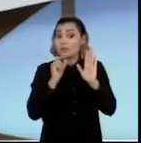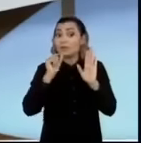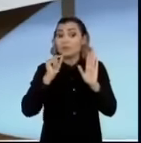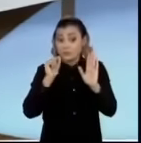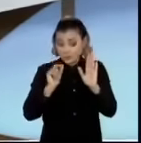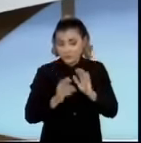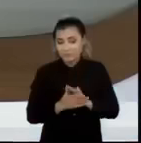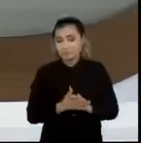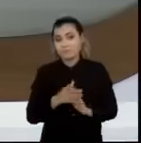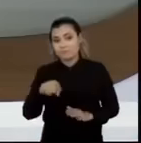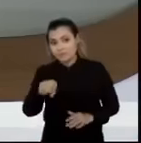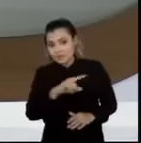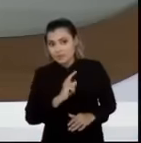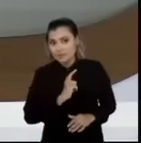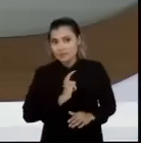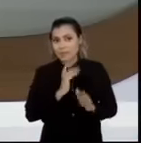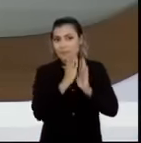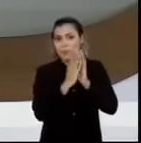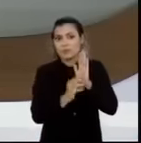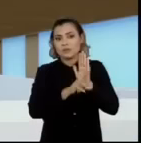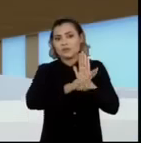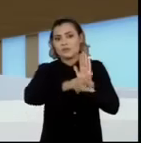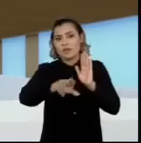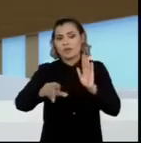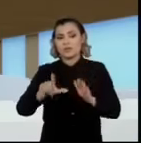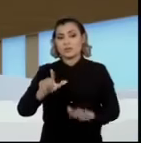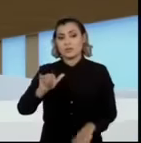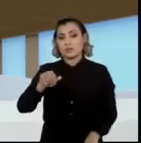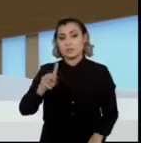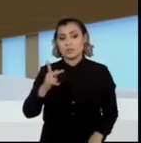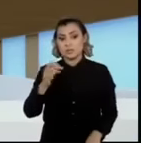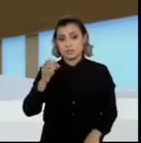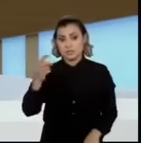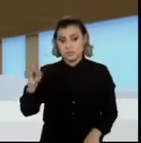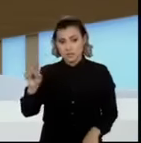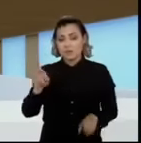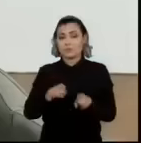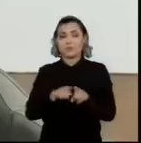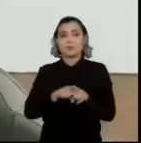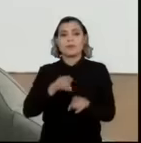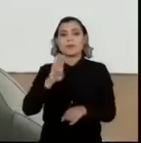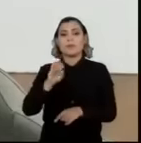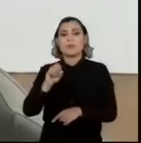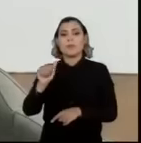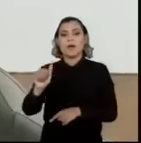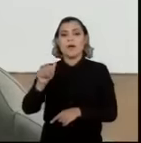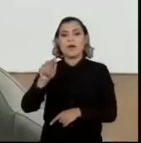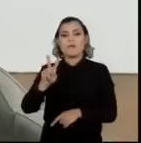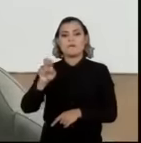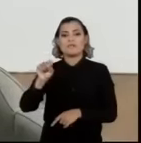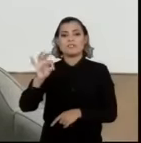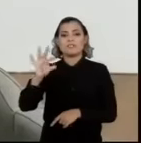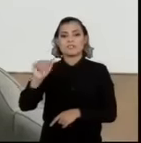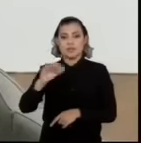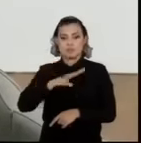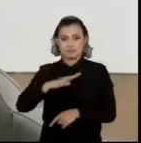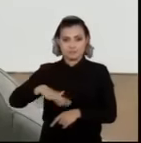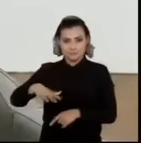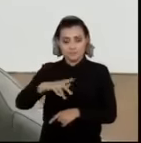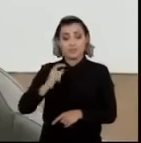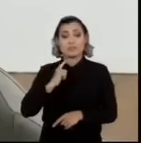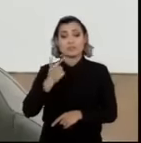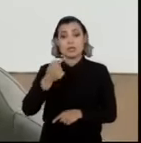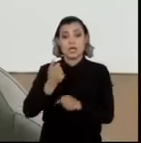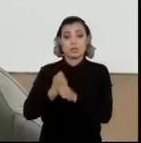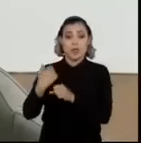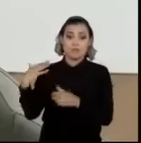pegar vários exemplos, como o Linhão de Boa Vista, e dizer o seguinte, bom, nós estamos há 7 anos